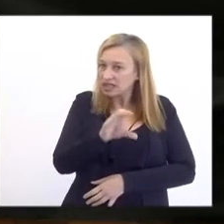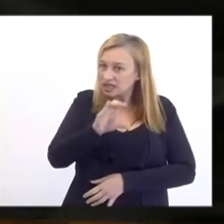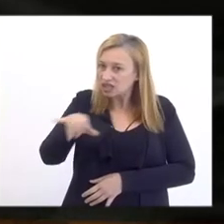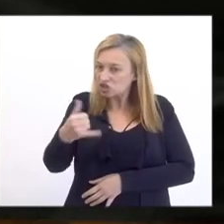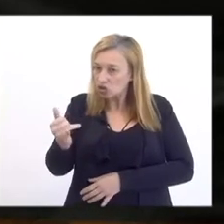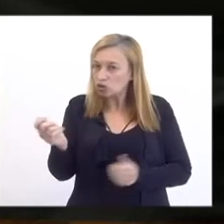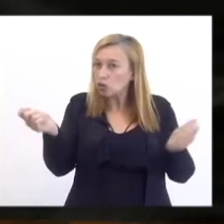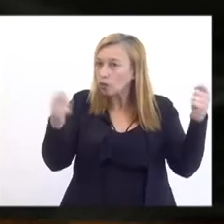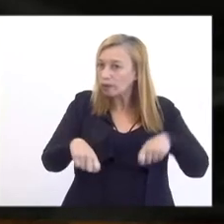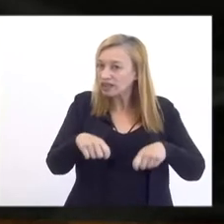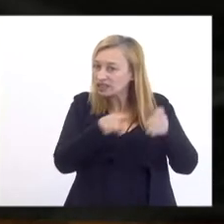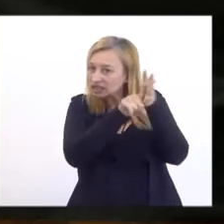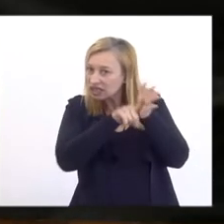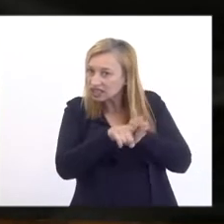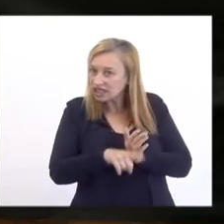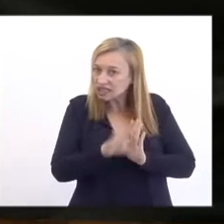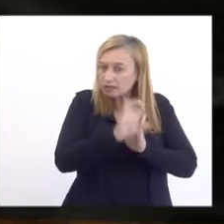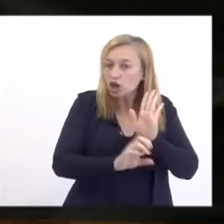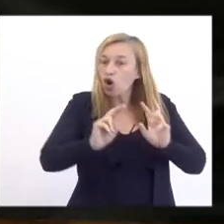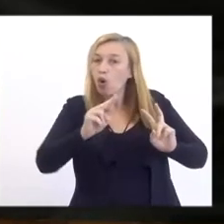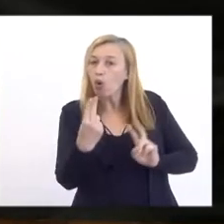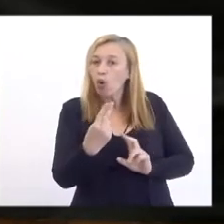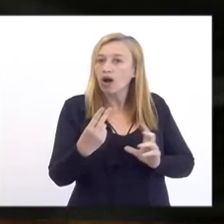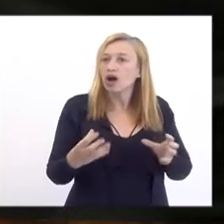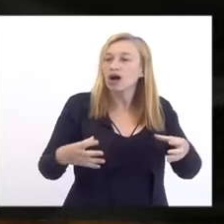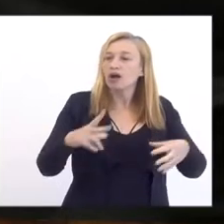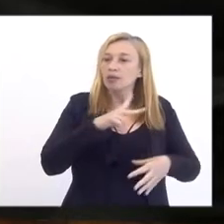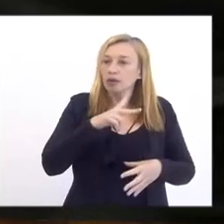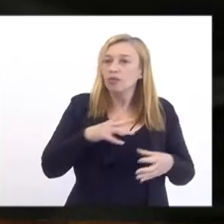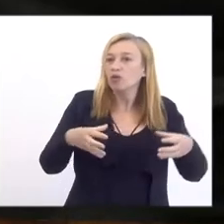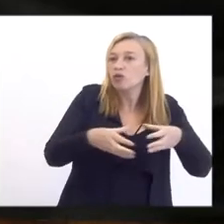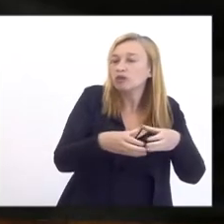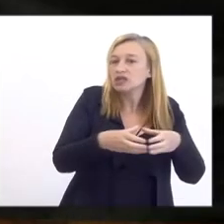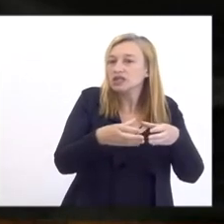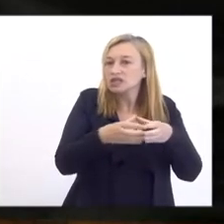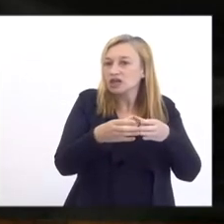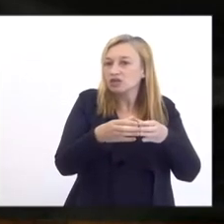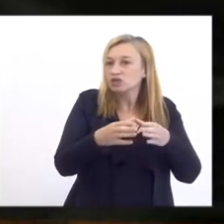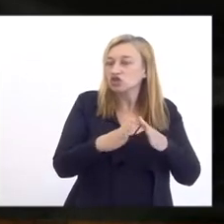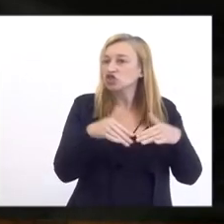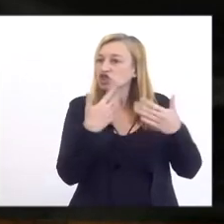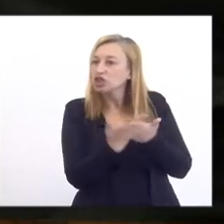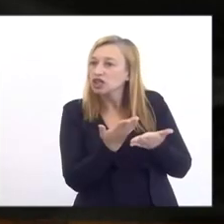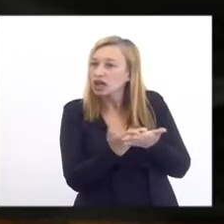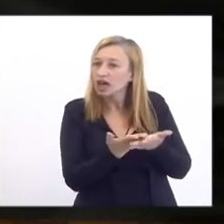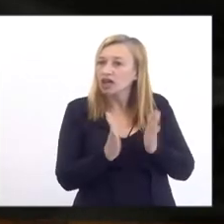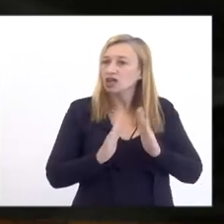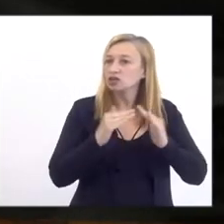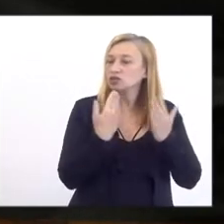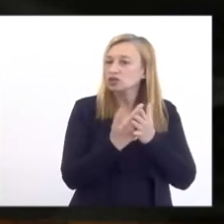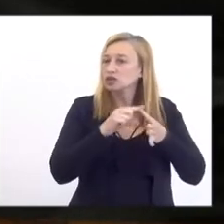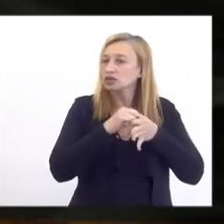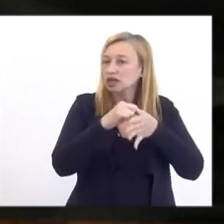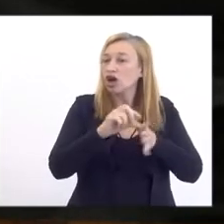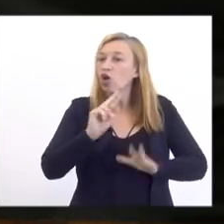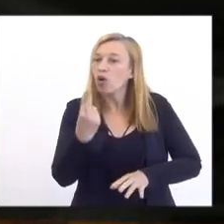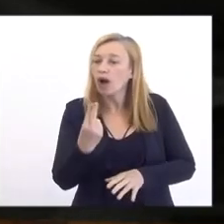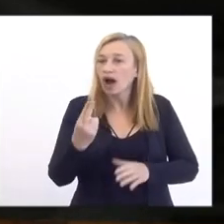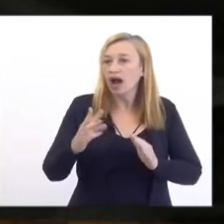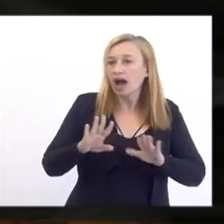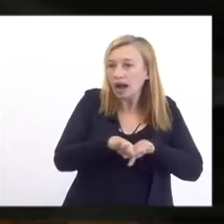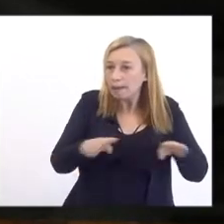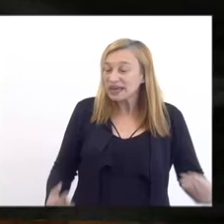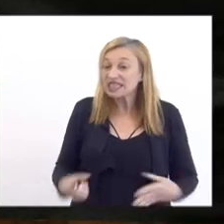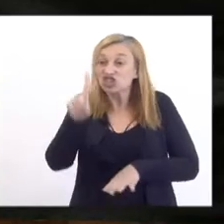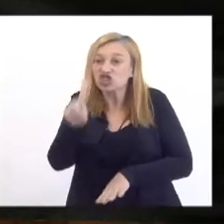tem competência para analisar as emendas... ou a própria comissão parlamentar de inquérito sob o colegiado, ou a mesa diretora. Aí eu quero